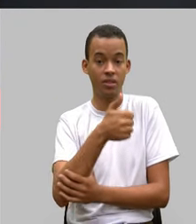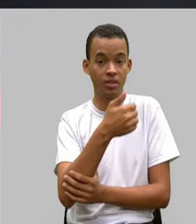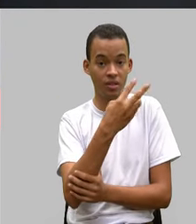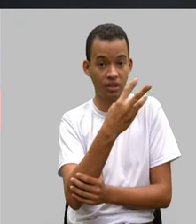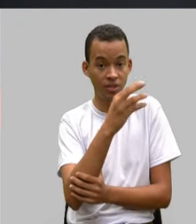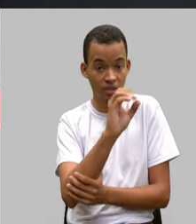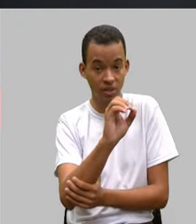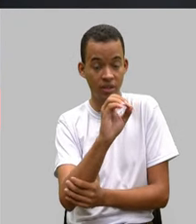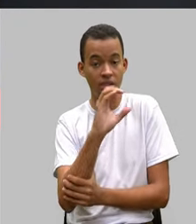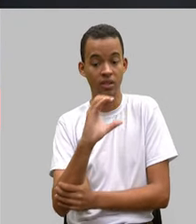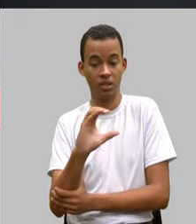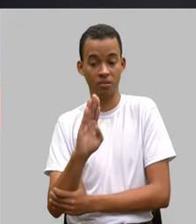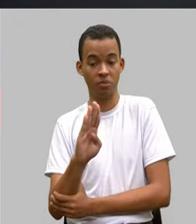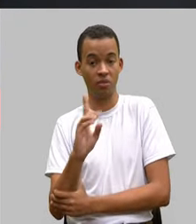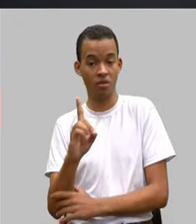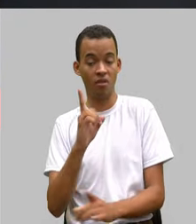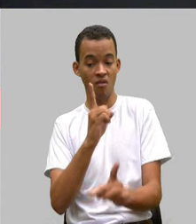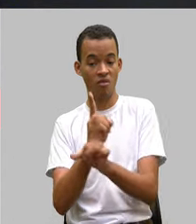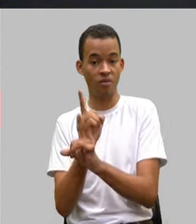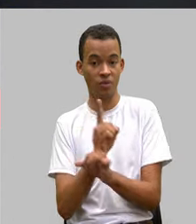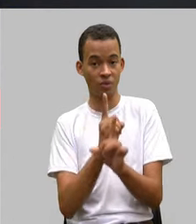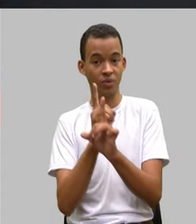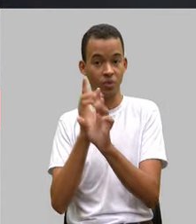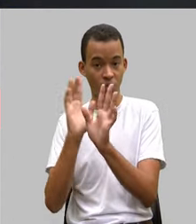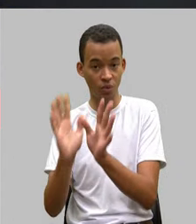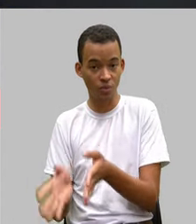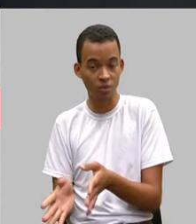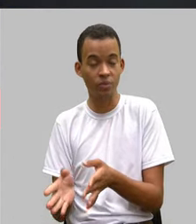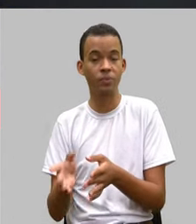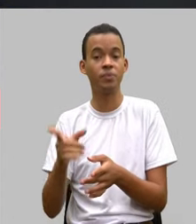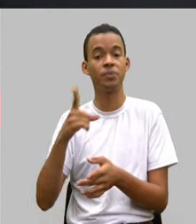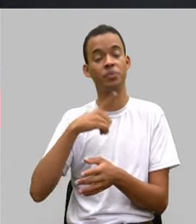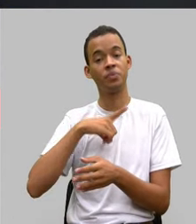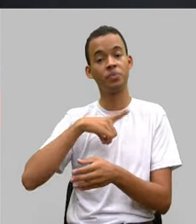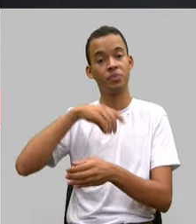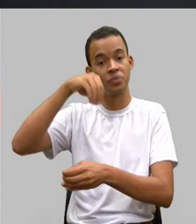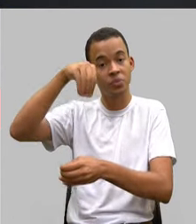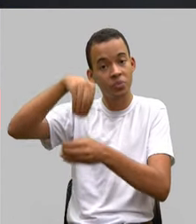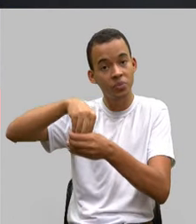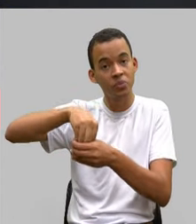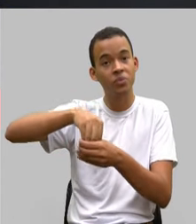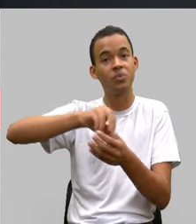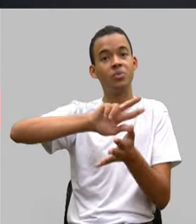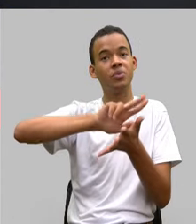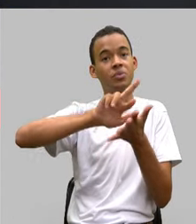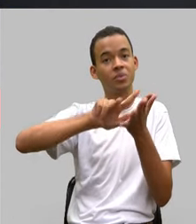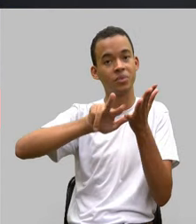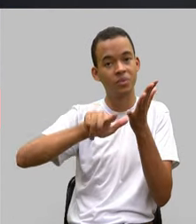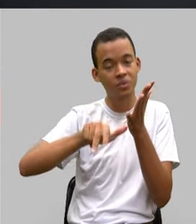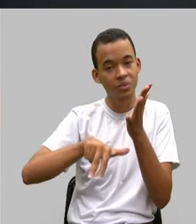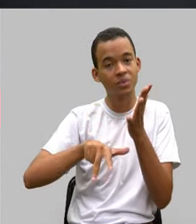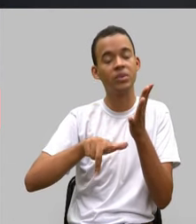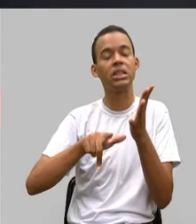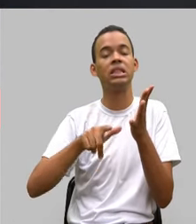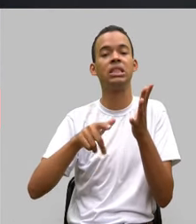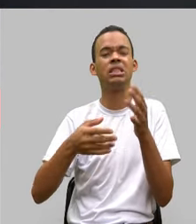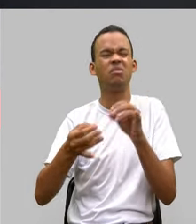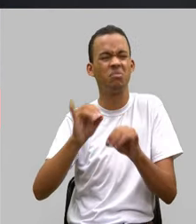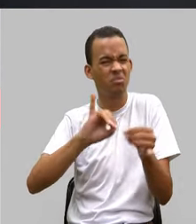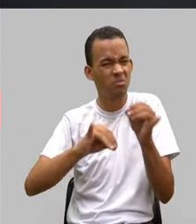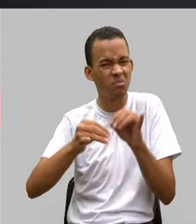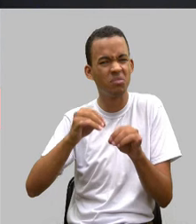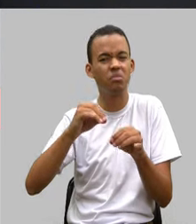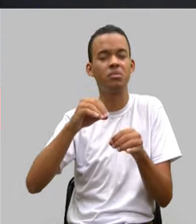descritos nós sabemos que a planta possui uma uma gama enorme de outras eh substâncias entre elas